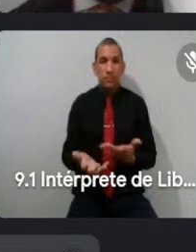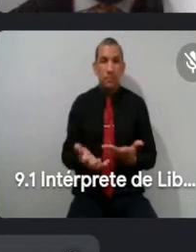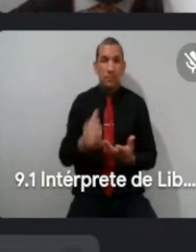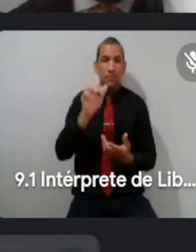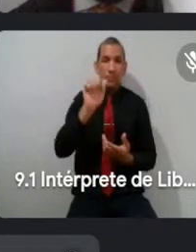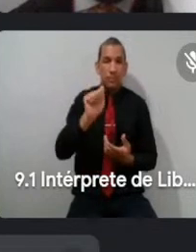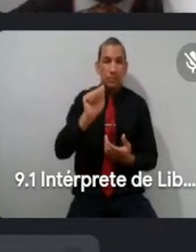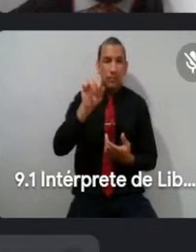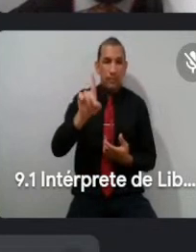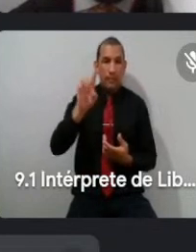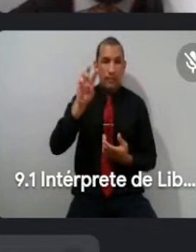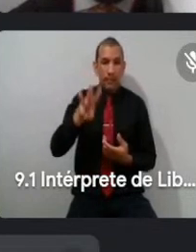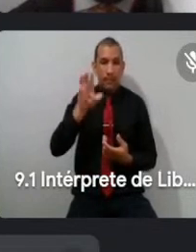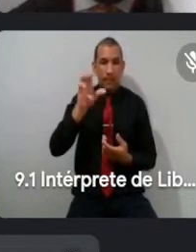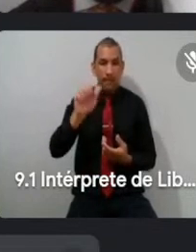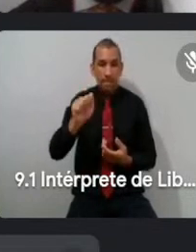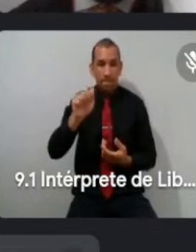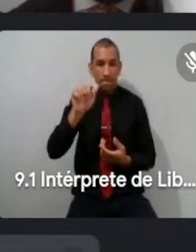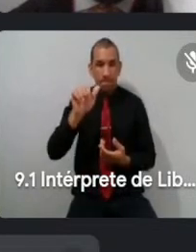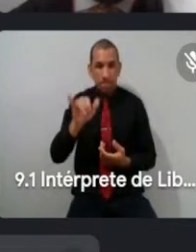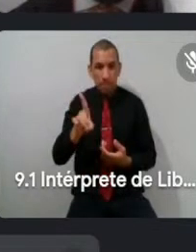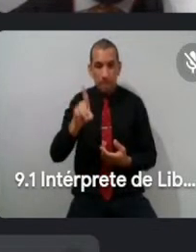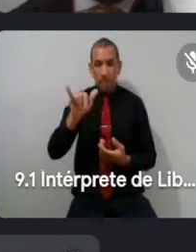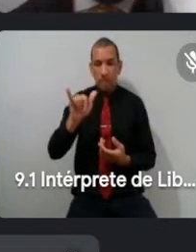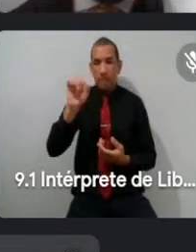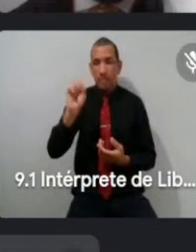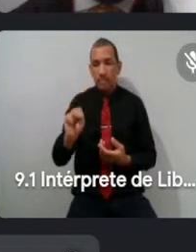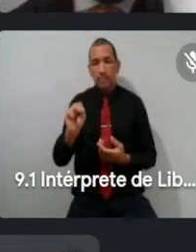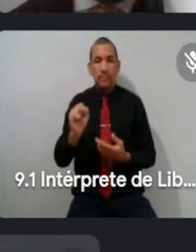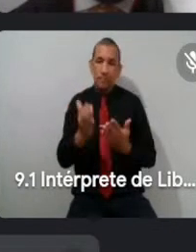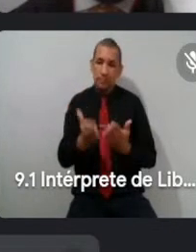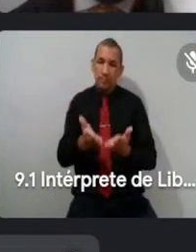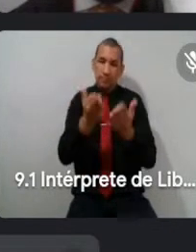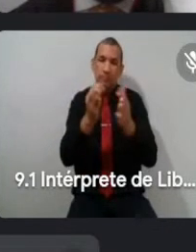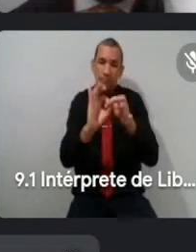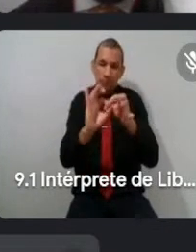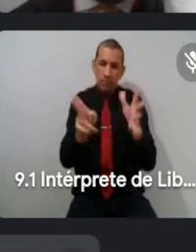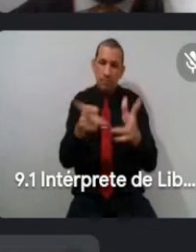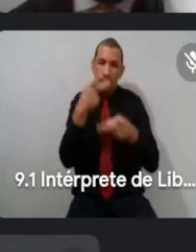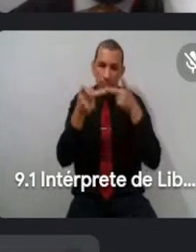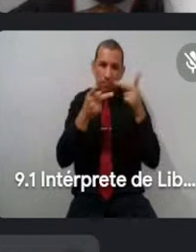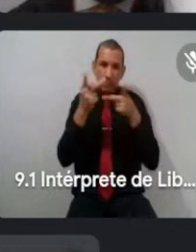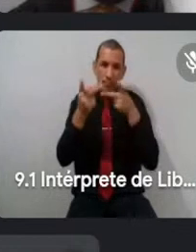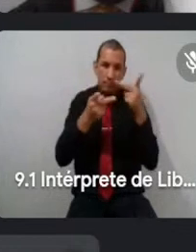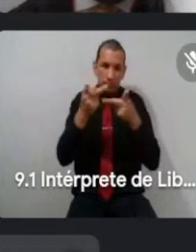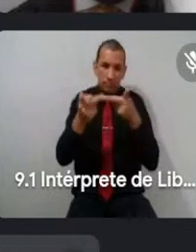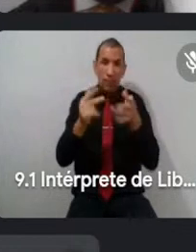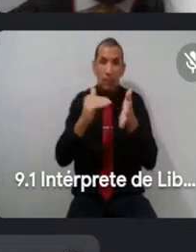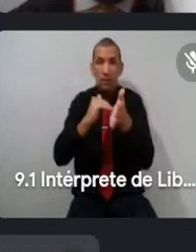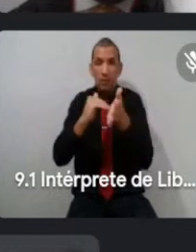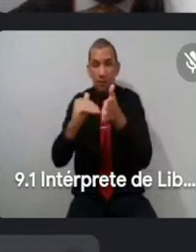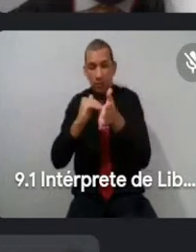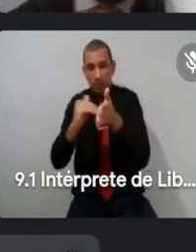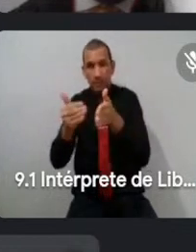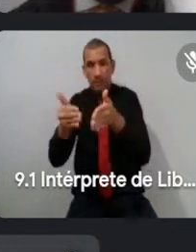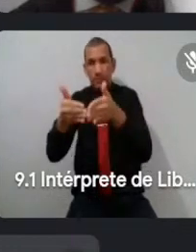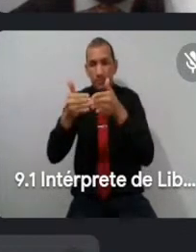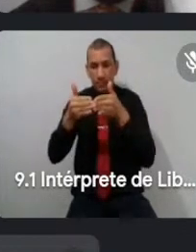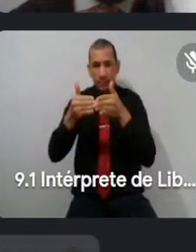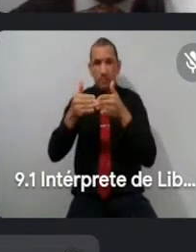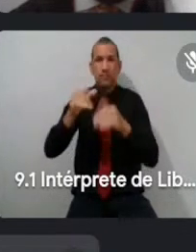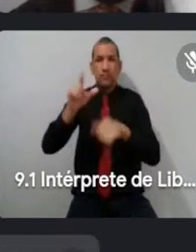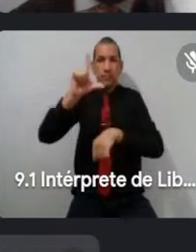Barros real tá com a palavra Doutor o secretário pede para cronometrar o